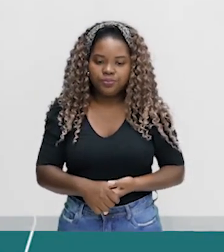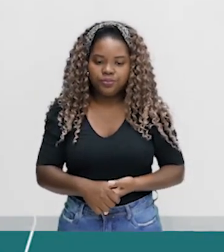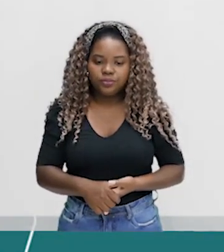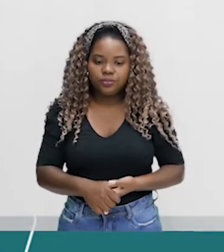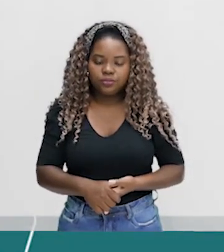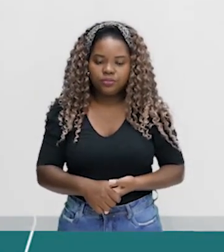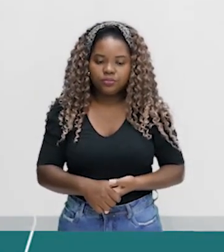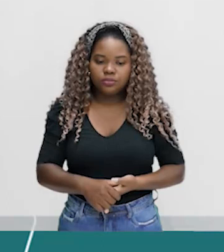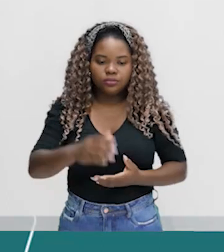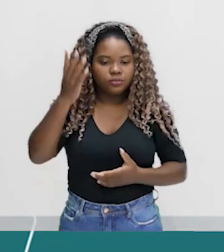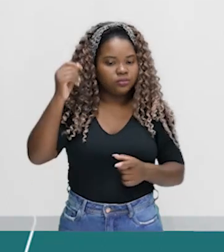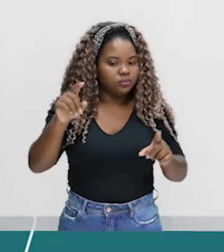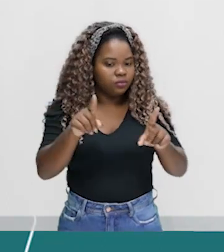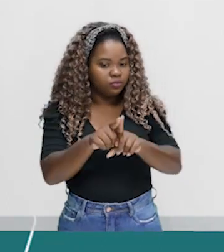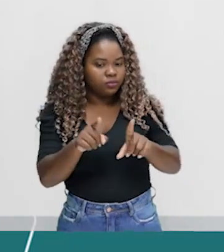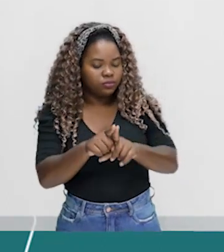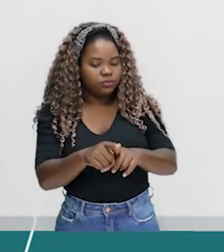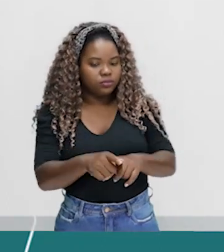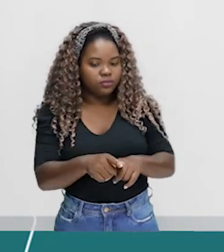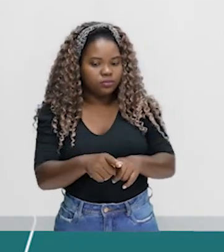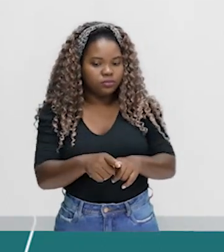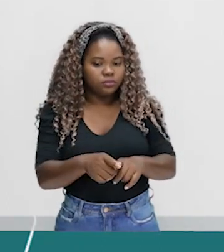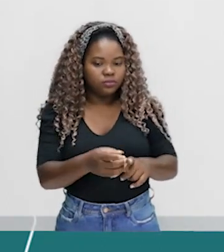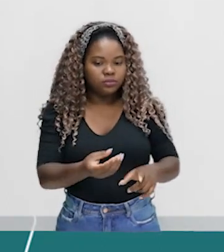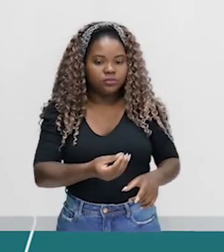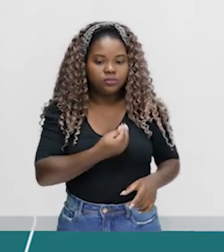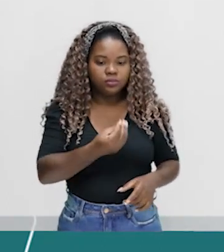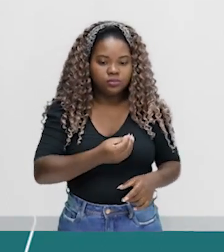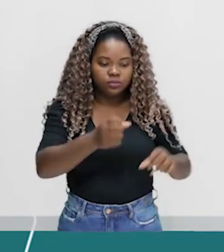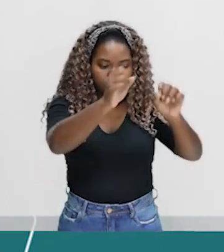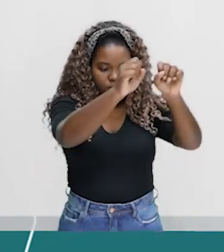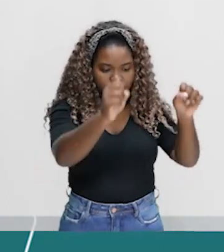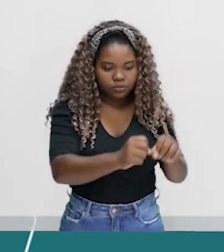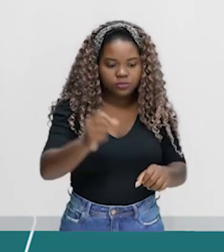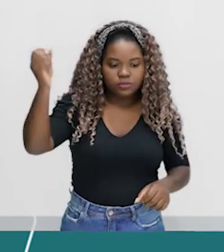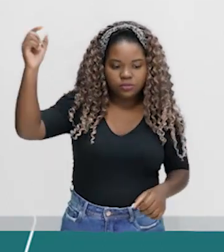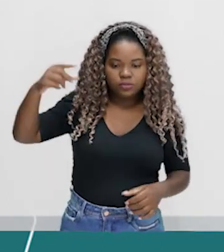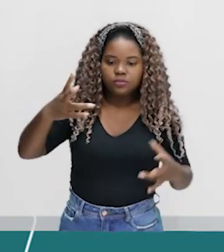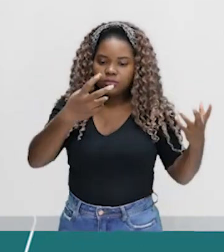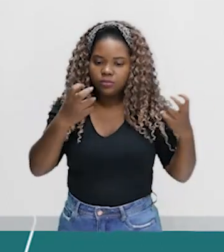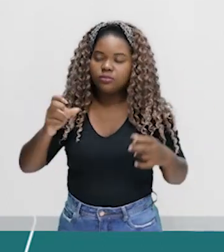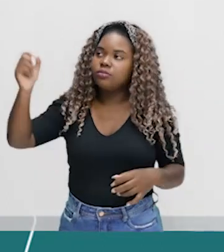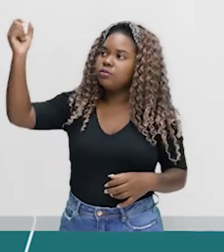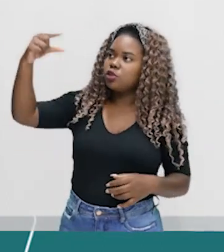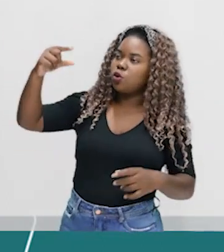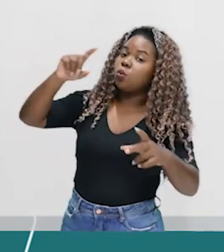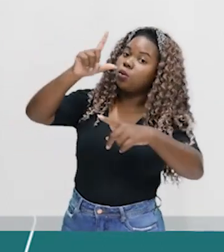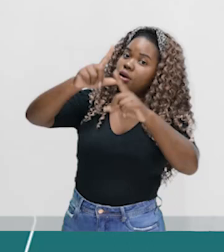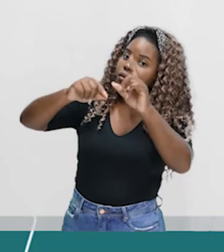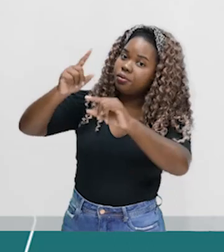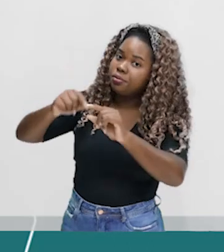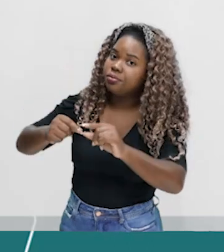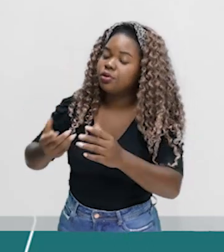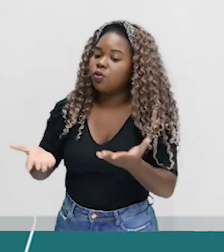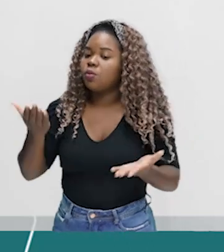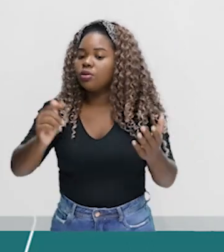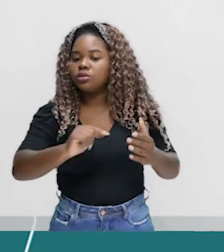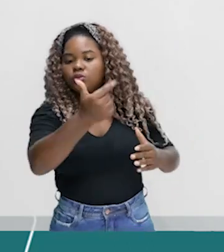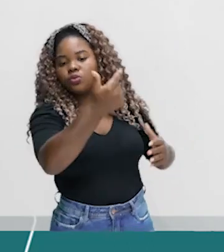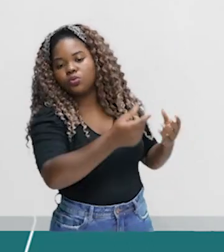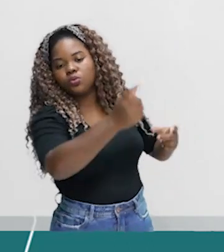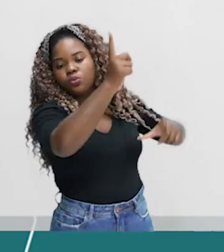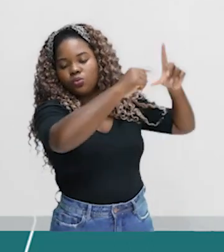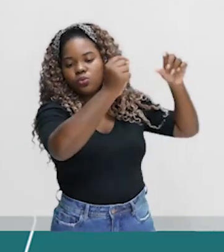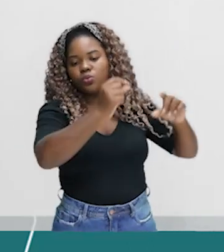como nós sabemos, nós vivemos num sistema solar. Temos o Sol, que é uma estrela, tá? Comparada com outras estrelas